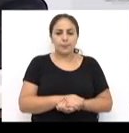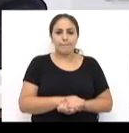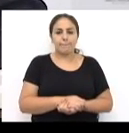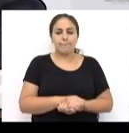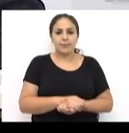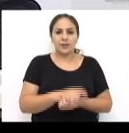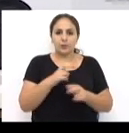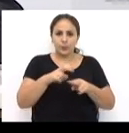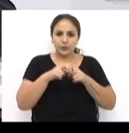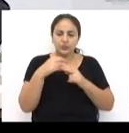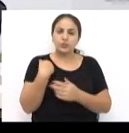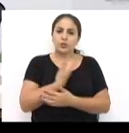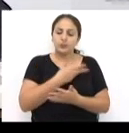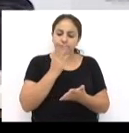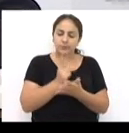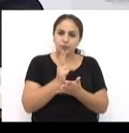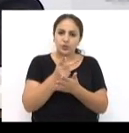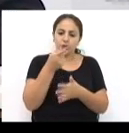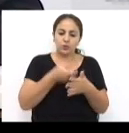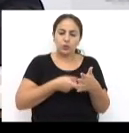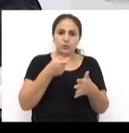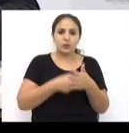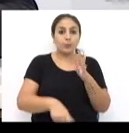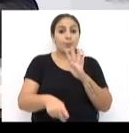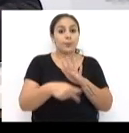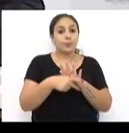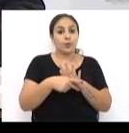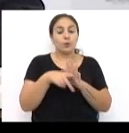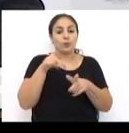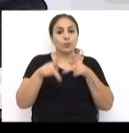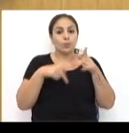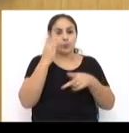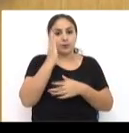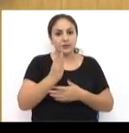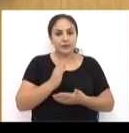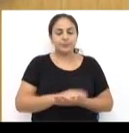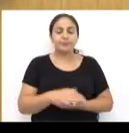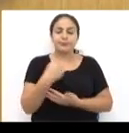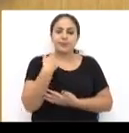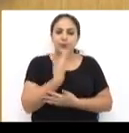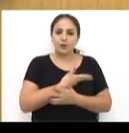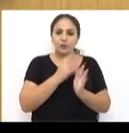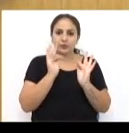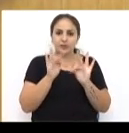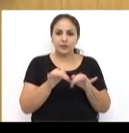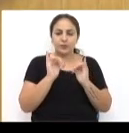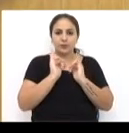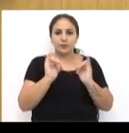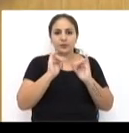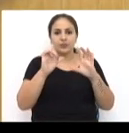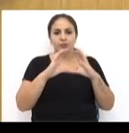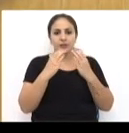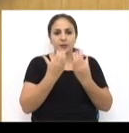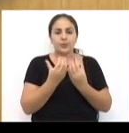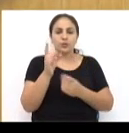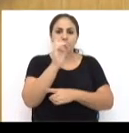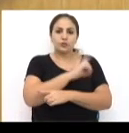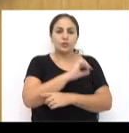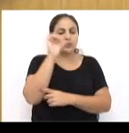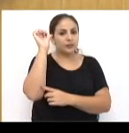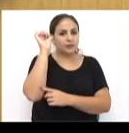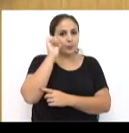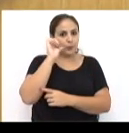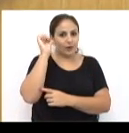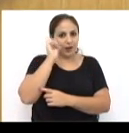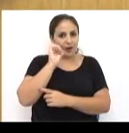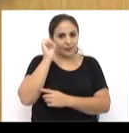Então, vamos em frente nessa luta, que é uma luta do povo brasileiro. E nós encerramos o Jornal da Câmara do Dia